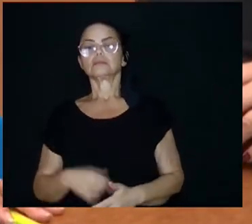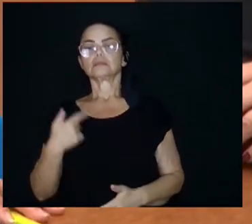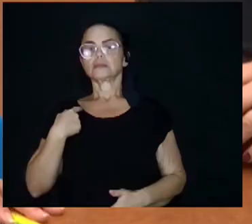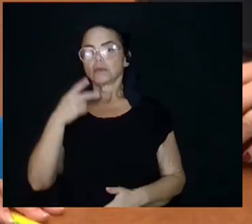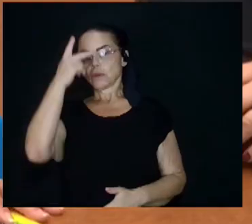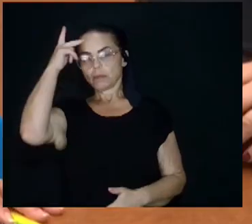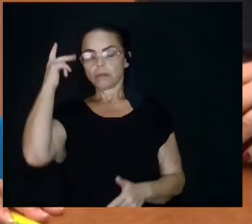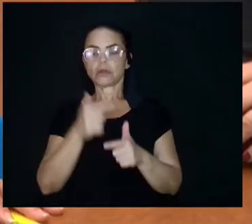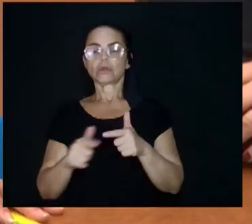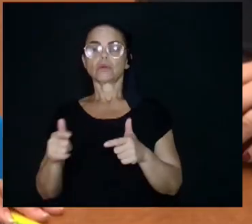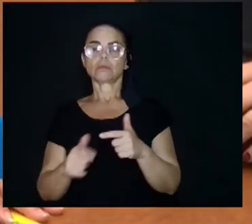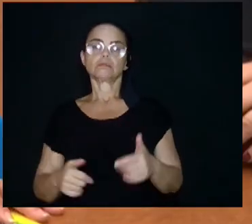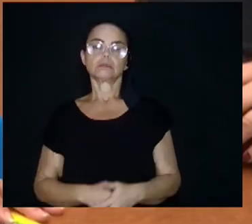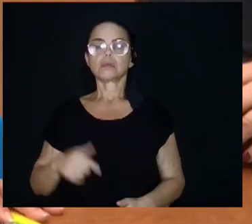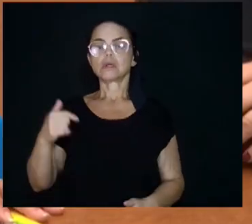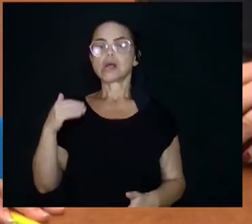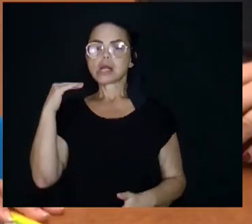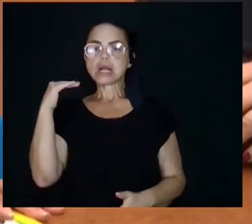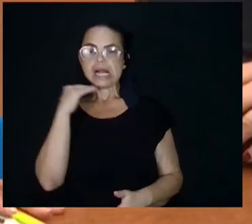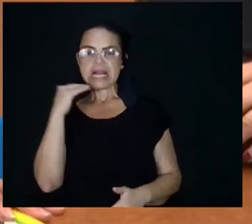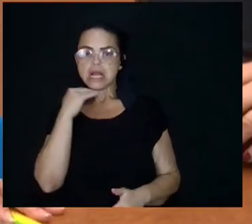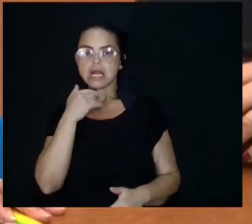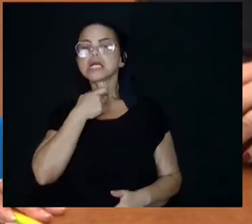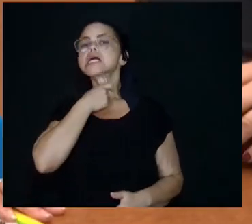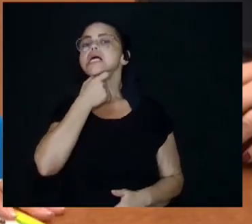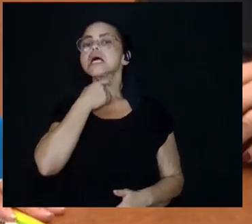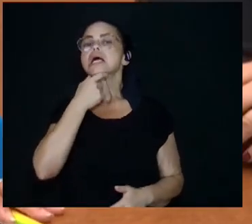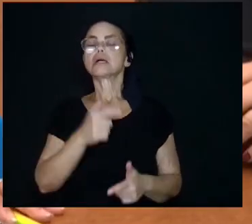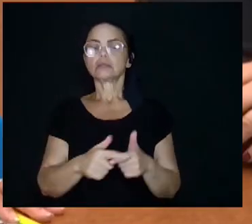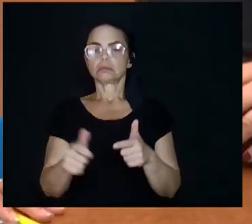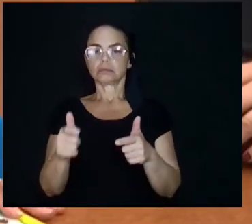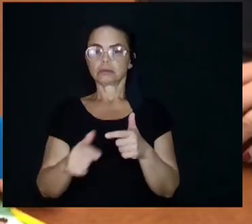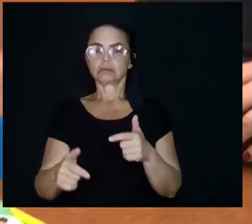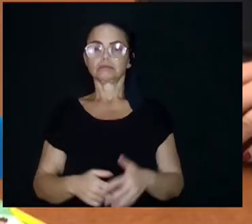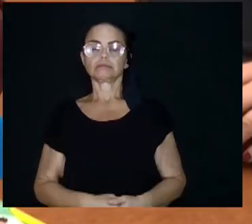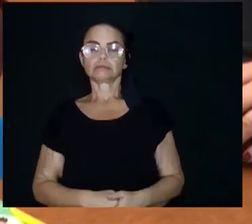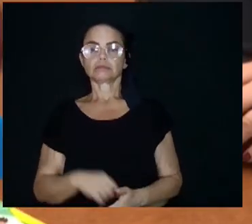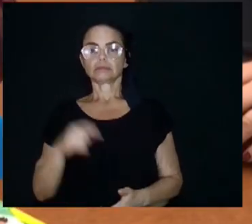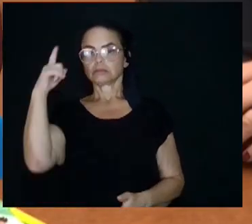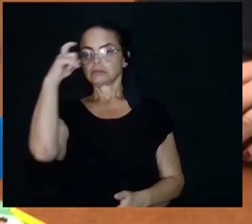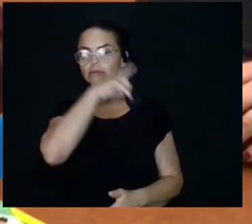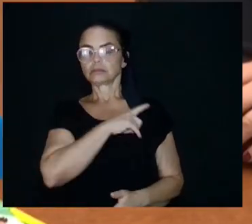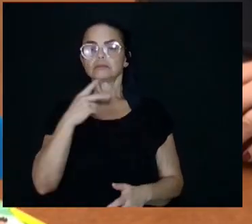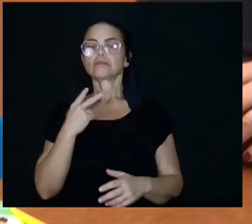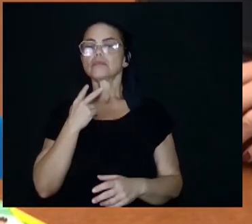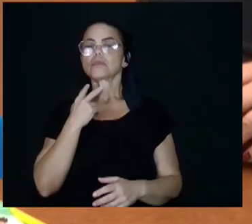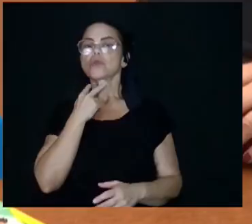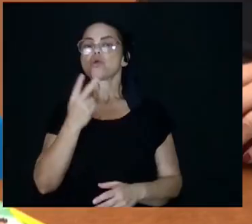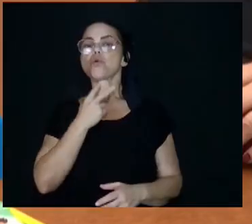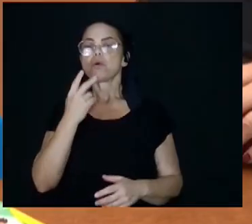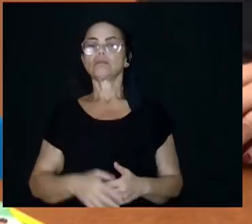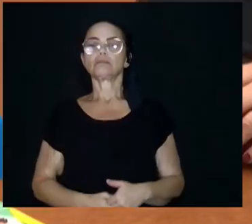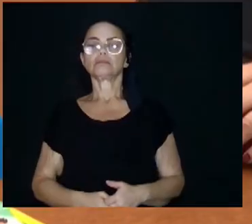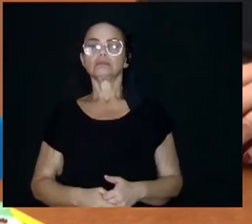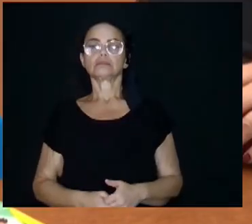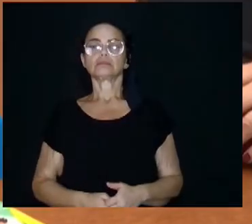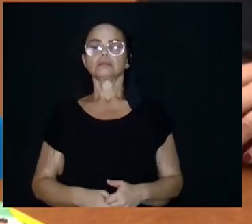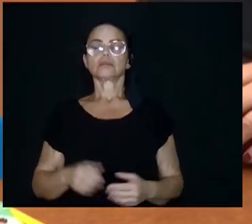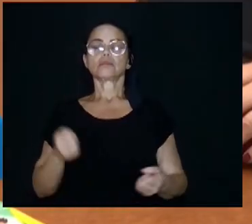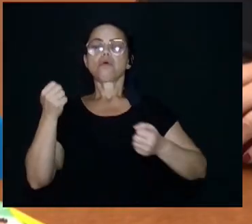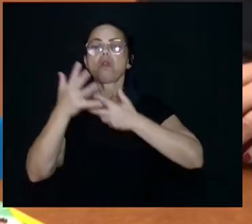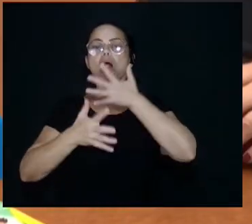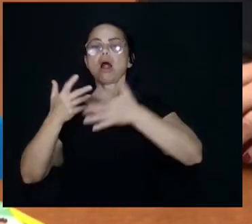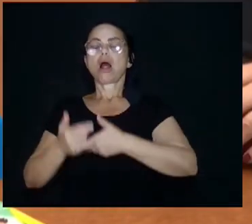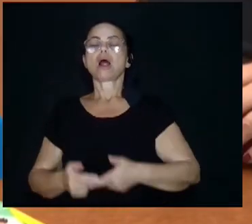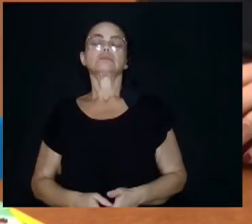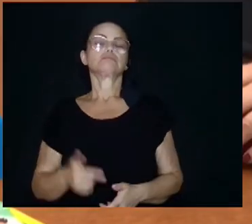pessoa que tenho essa dificuldade na fala, não tenho fluência na fala, né,